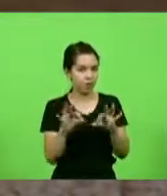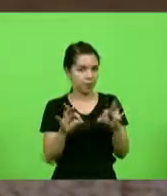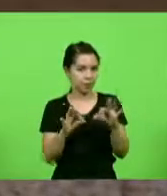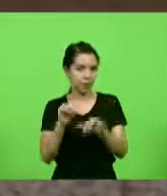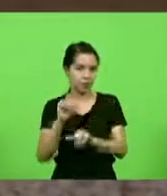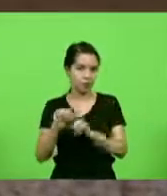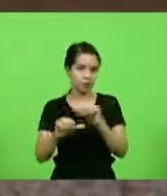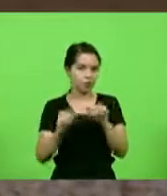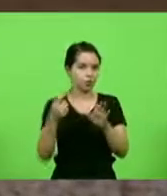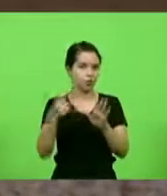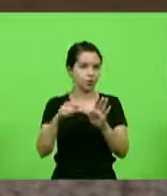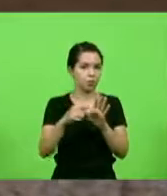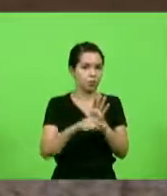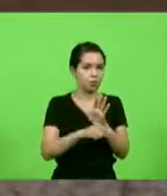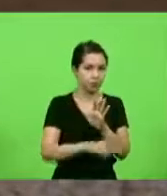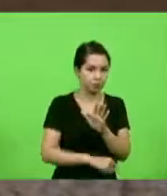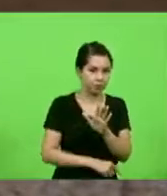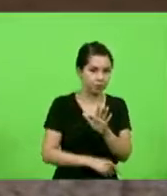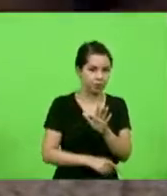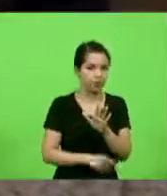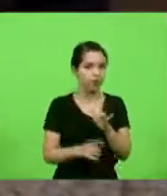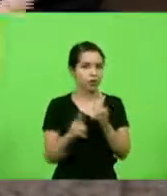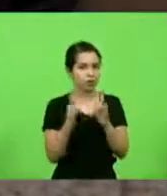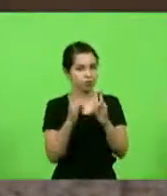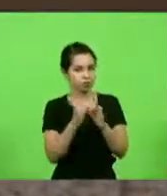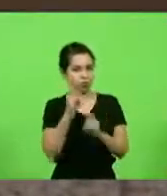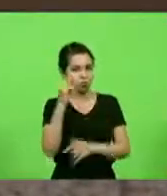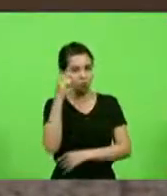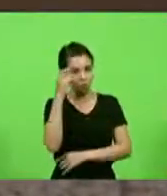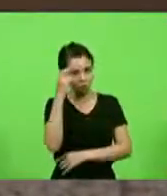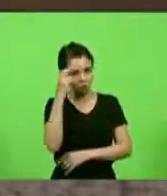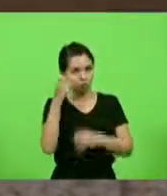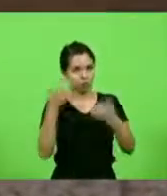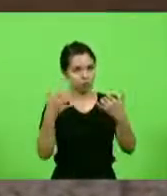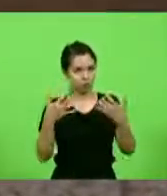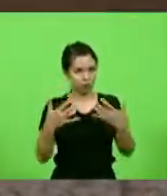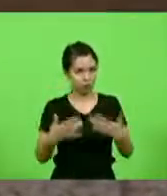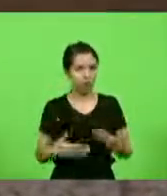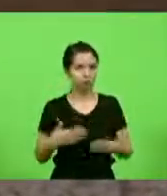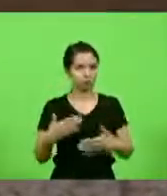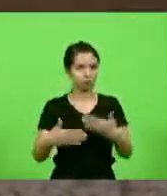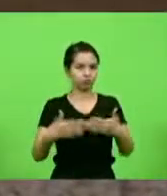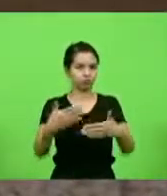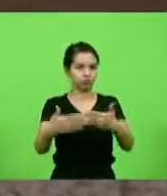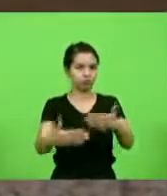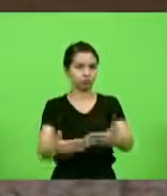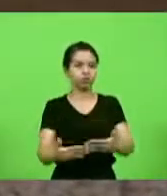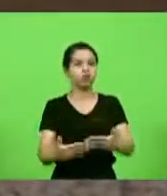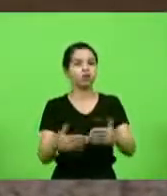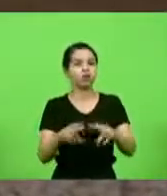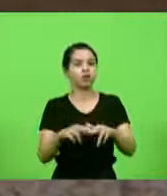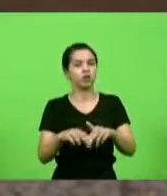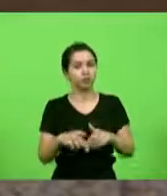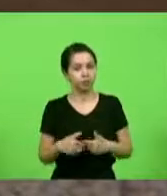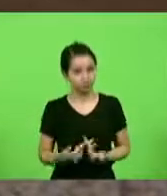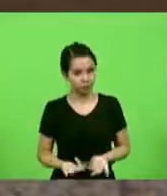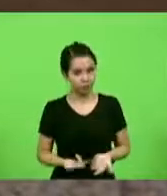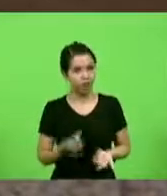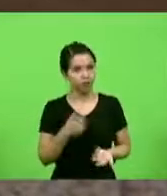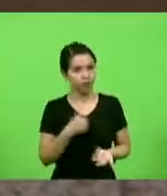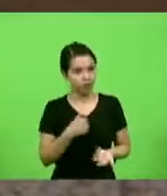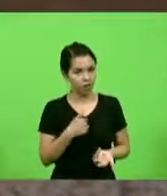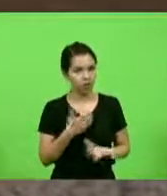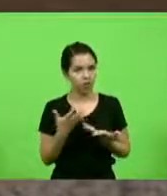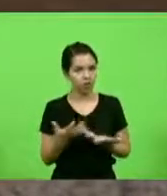está, segundo a Fundação de Cultura, em trâmite naquela pasta. Então, eu prefiro deixar esse assunto lá